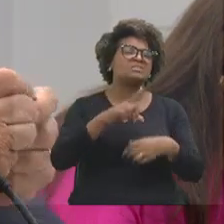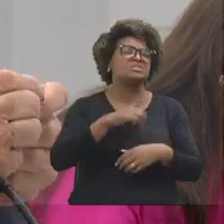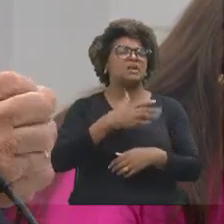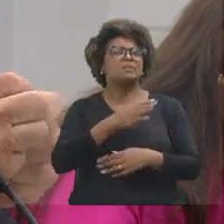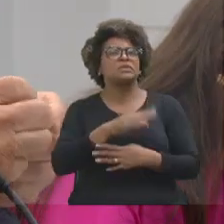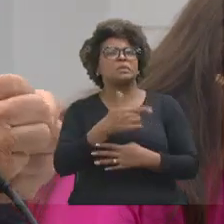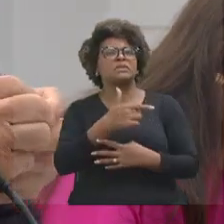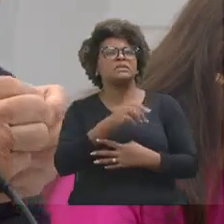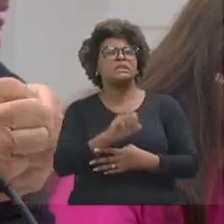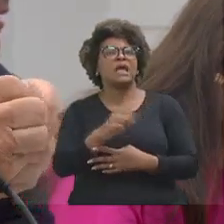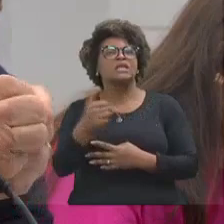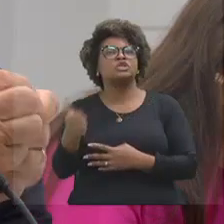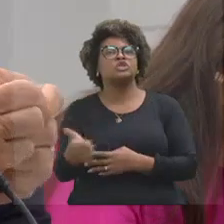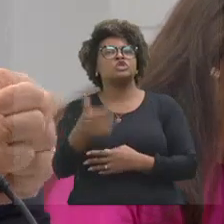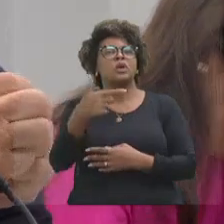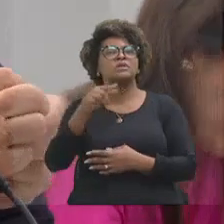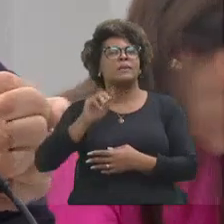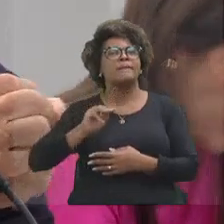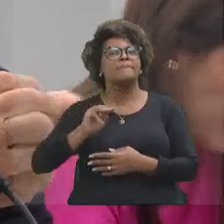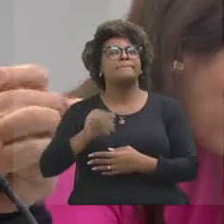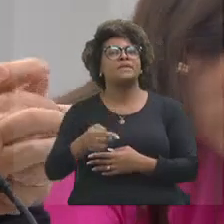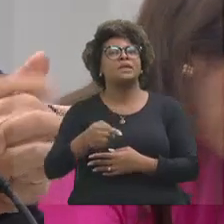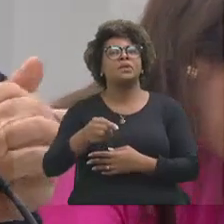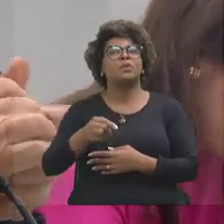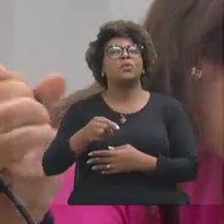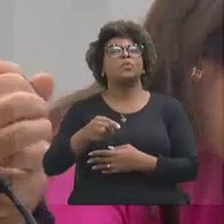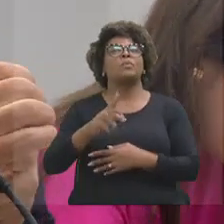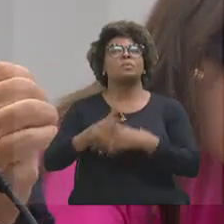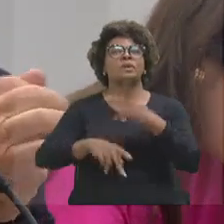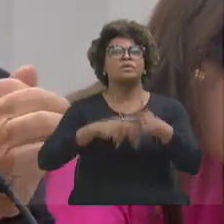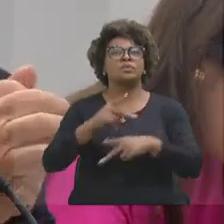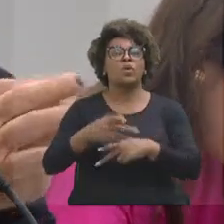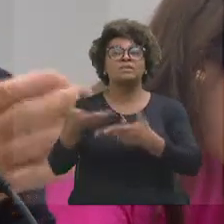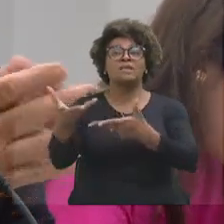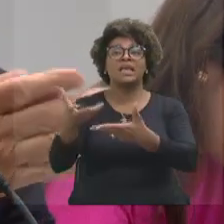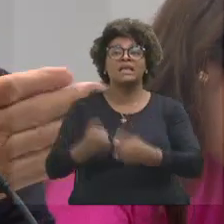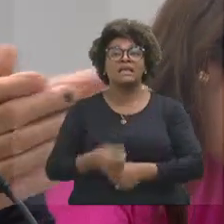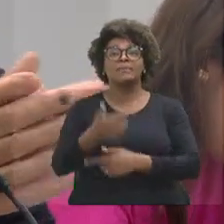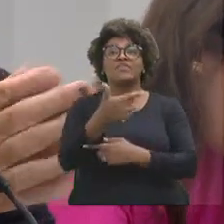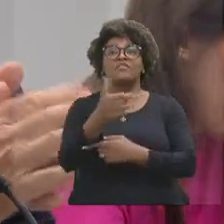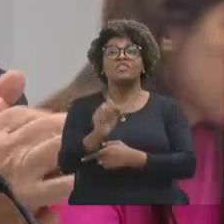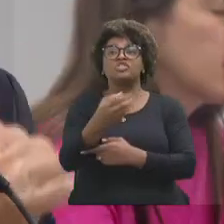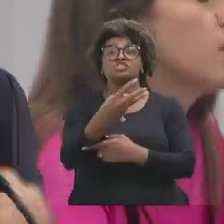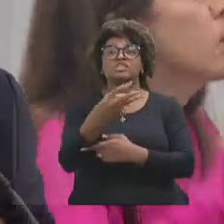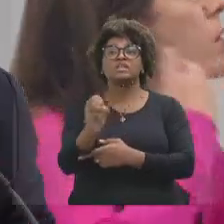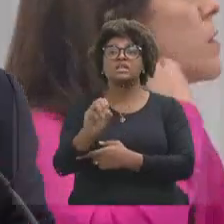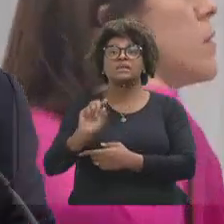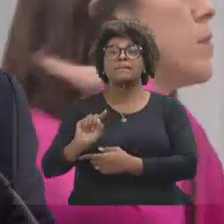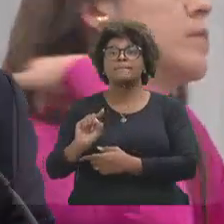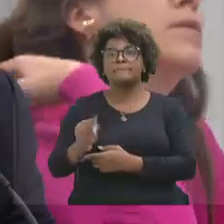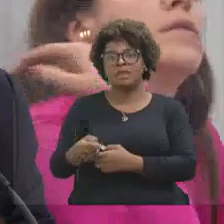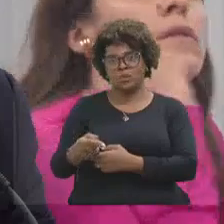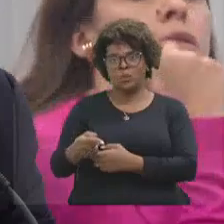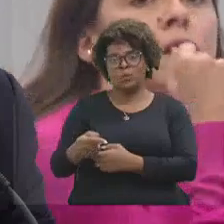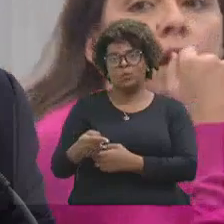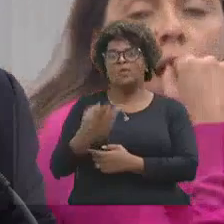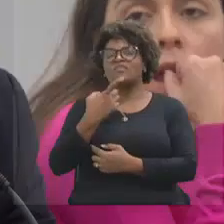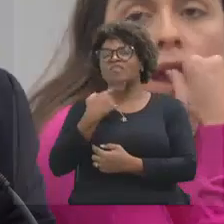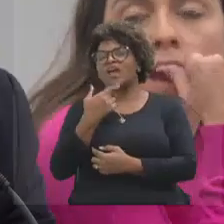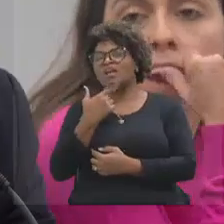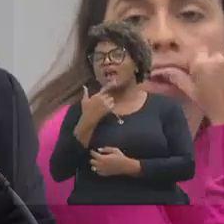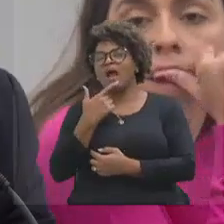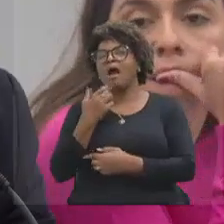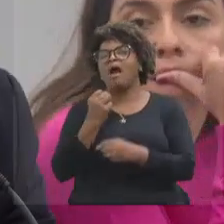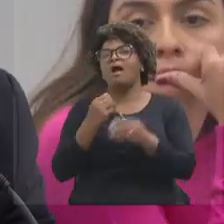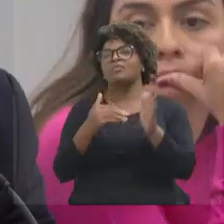vira 20 30 em feriados prolongados finais de ano e tudo é muito e acaba acontecendo acidez